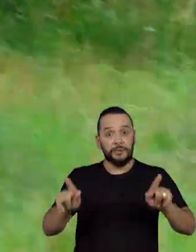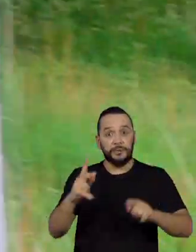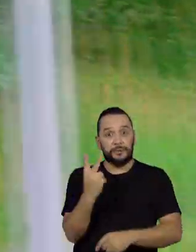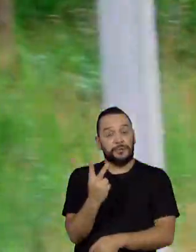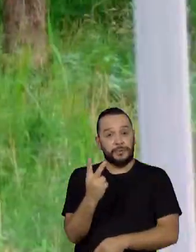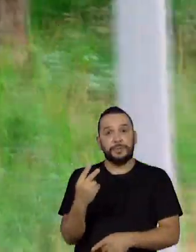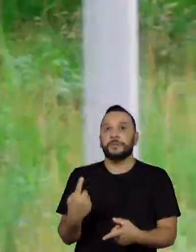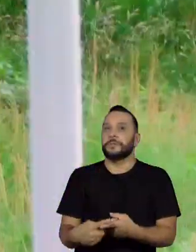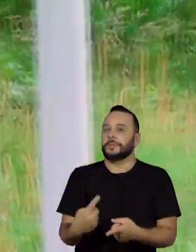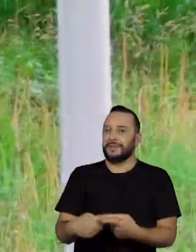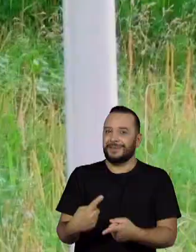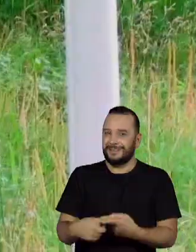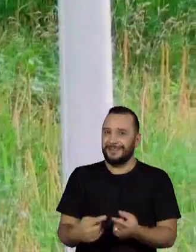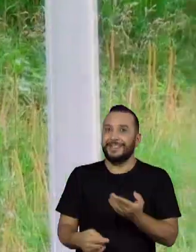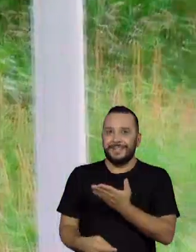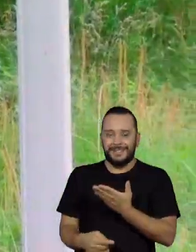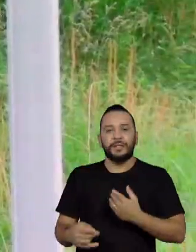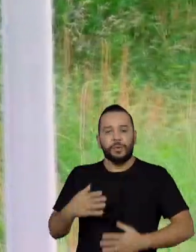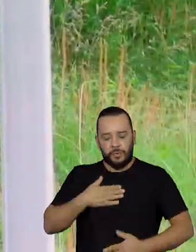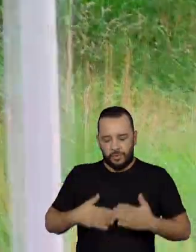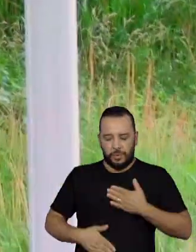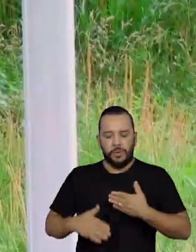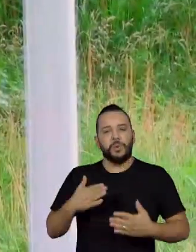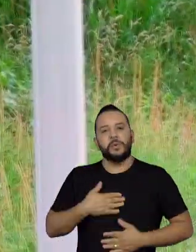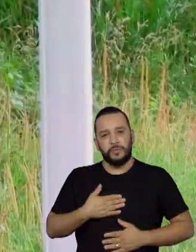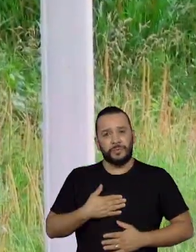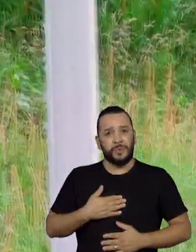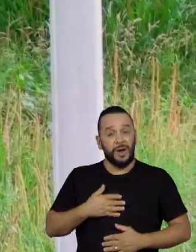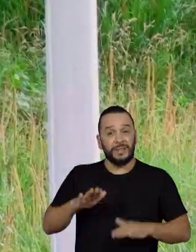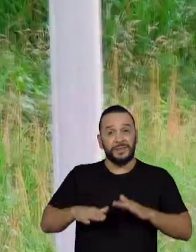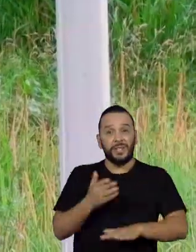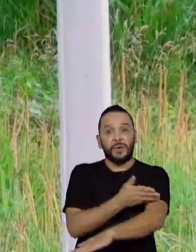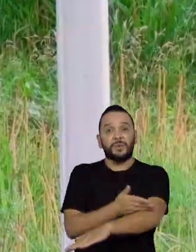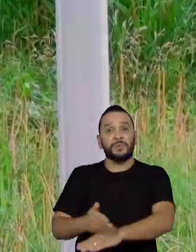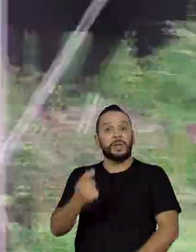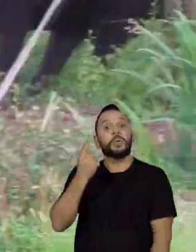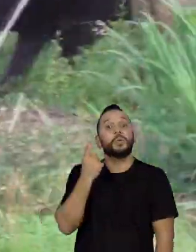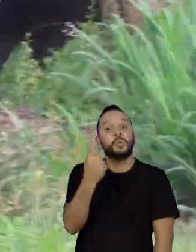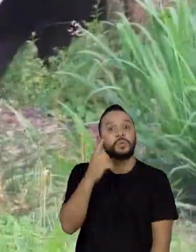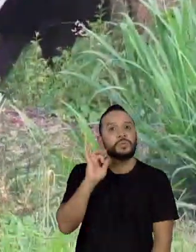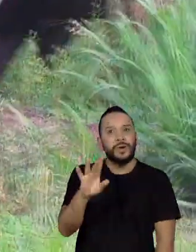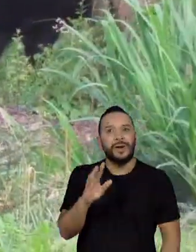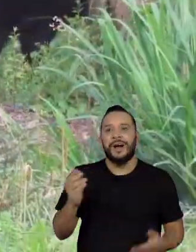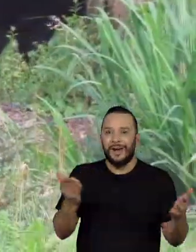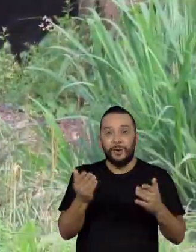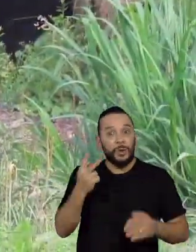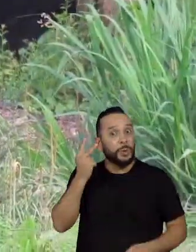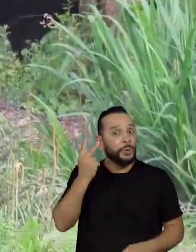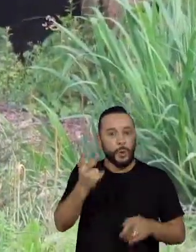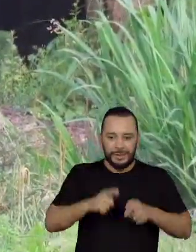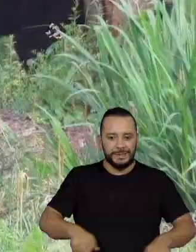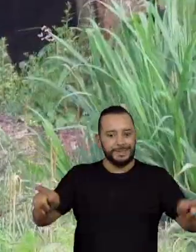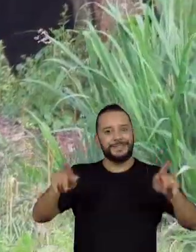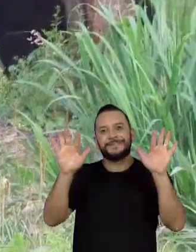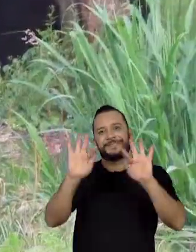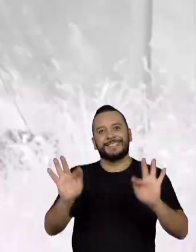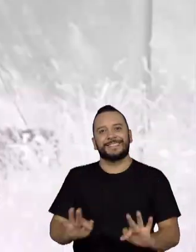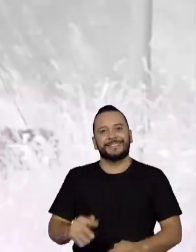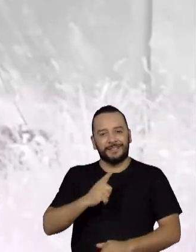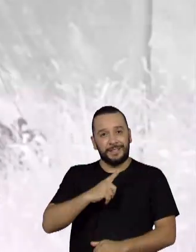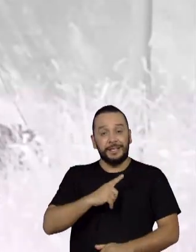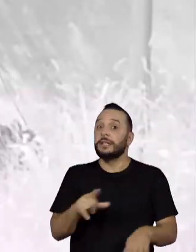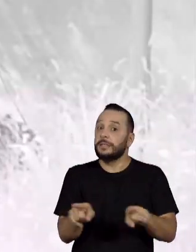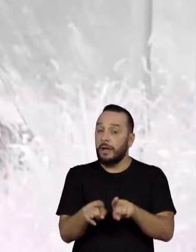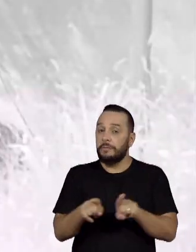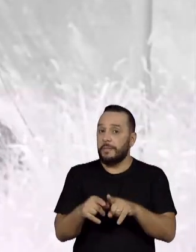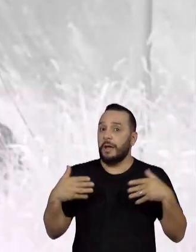da espécie ter o corpo preparado para apenas um filhote. Os cientistas também ficaram animados ao saber